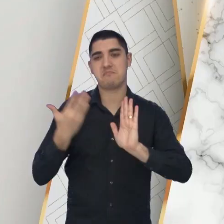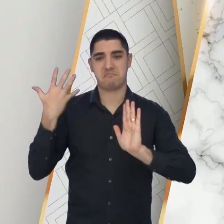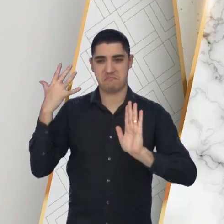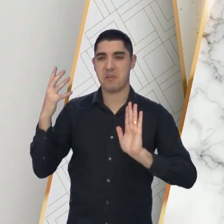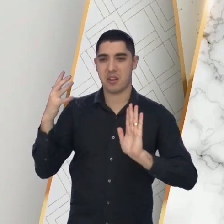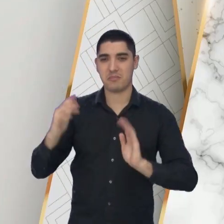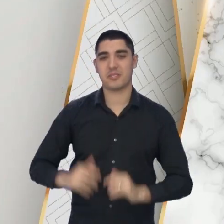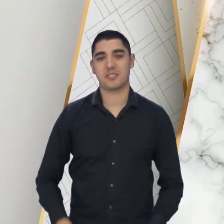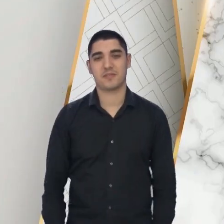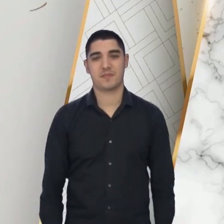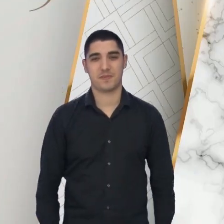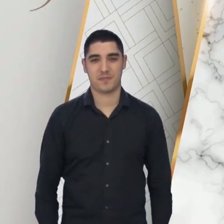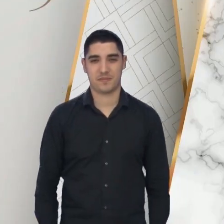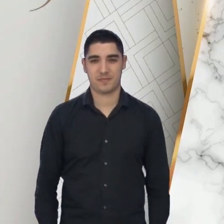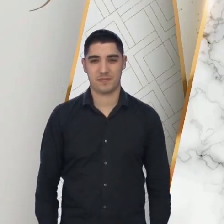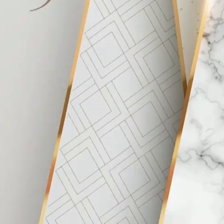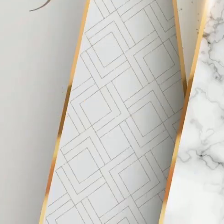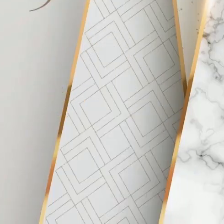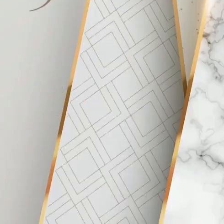Fernanda!